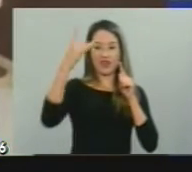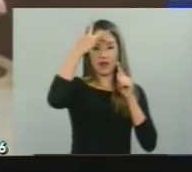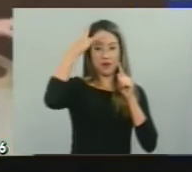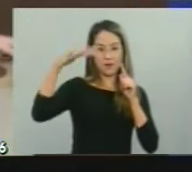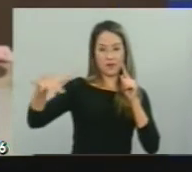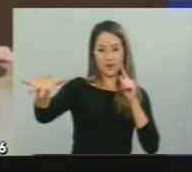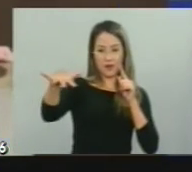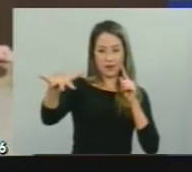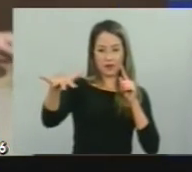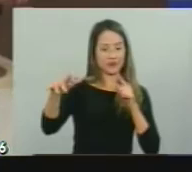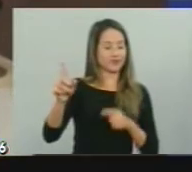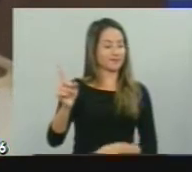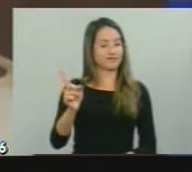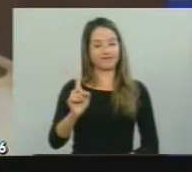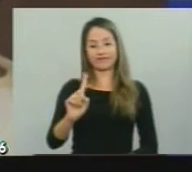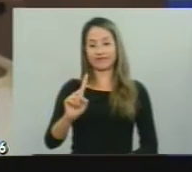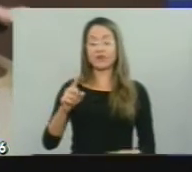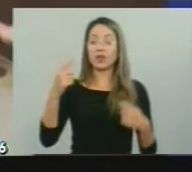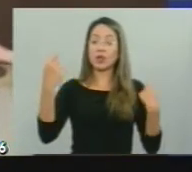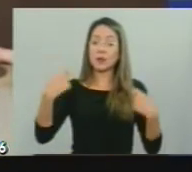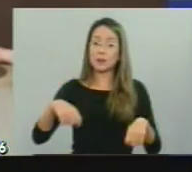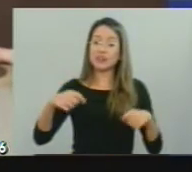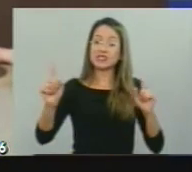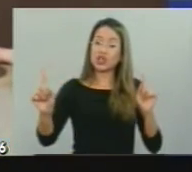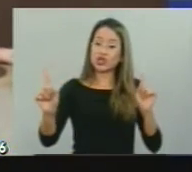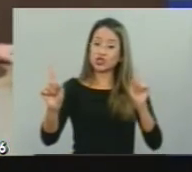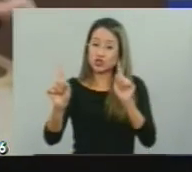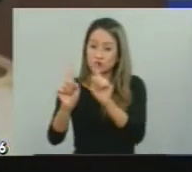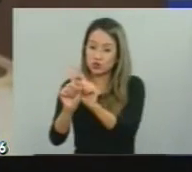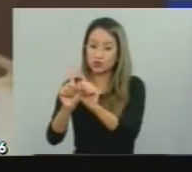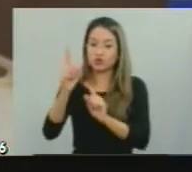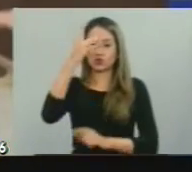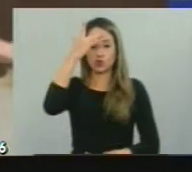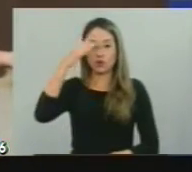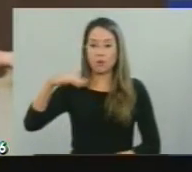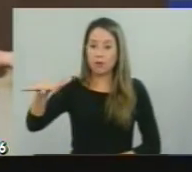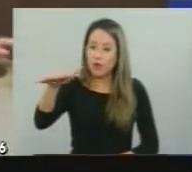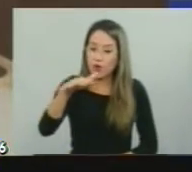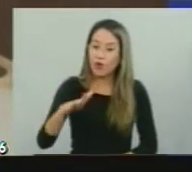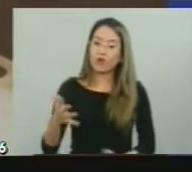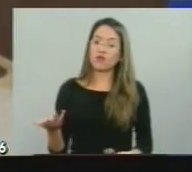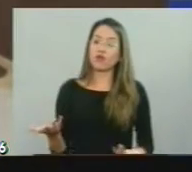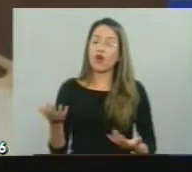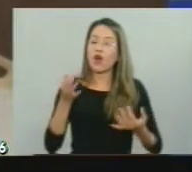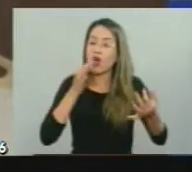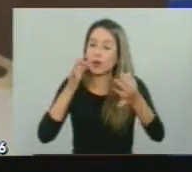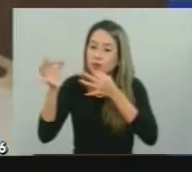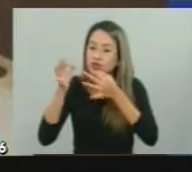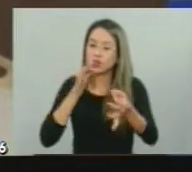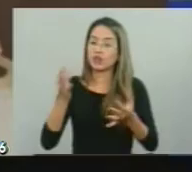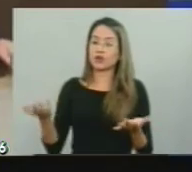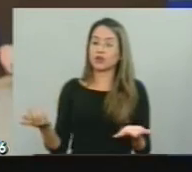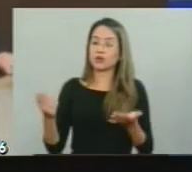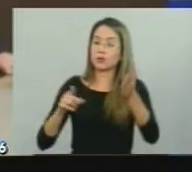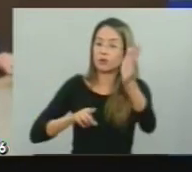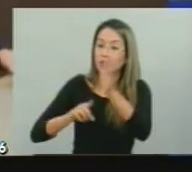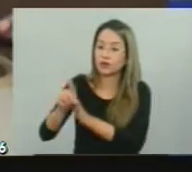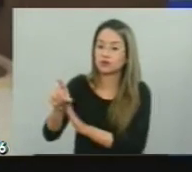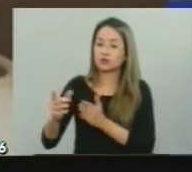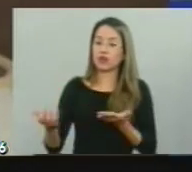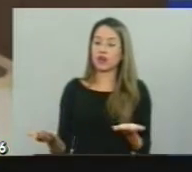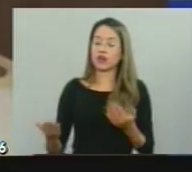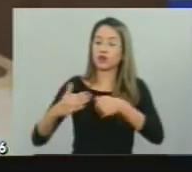medidas impopulares não pode querer ser popular. Não pode agora achar que o povo vai dar,